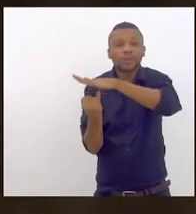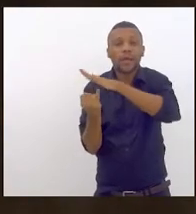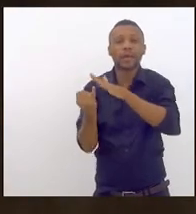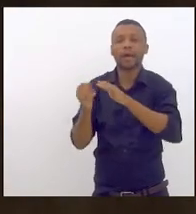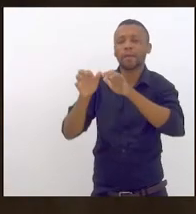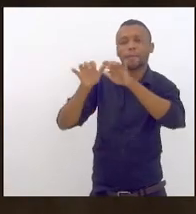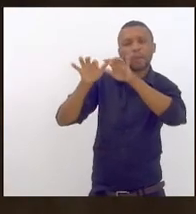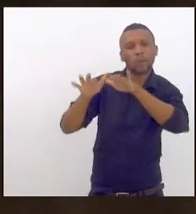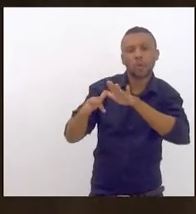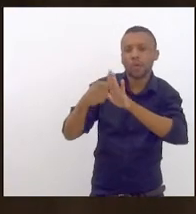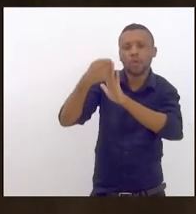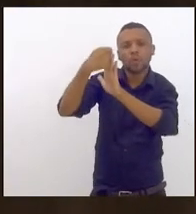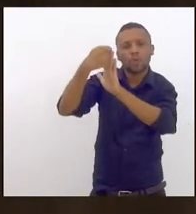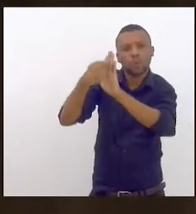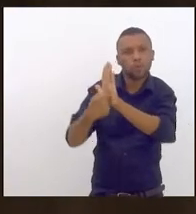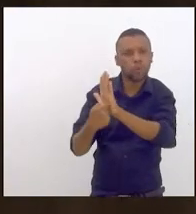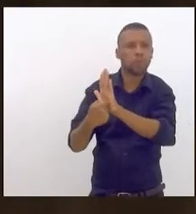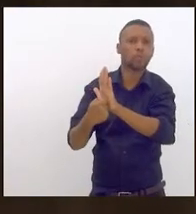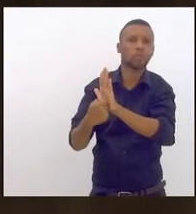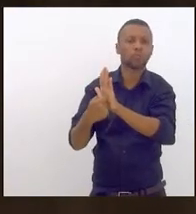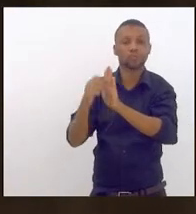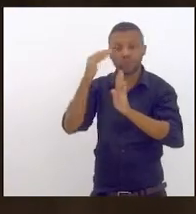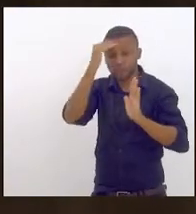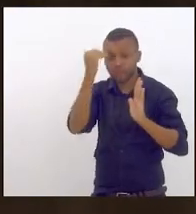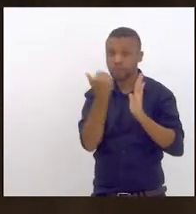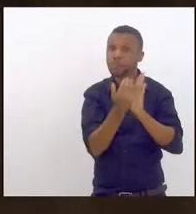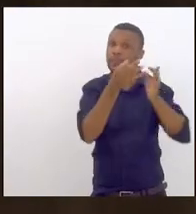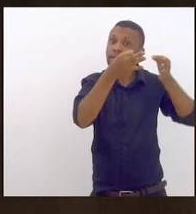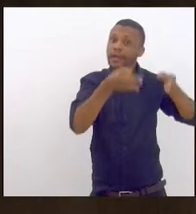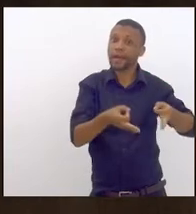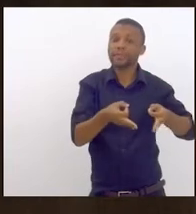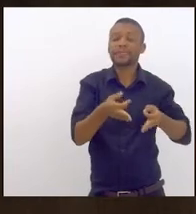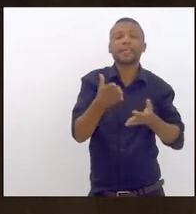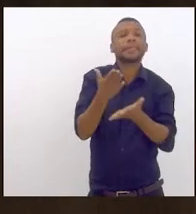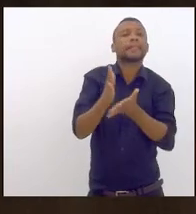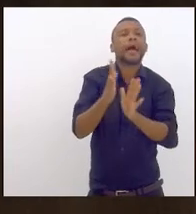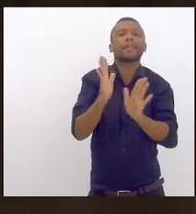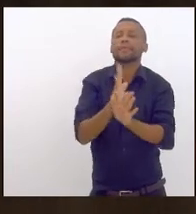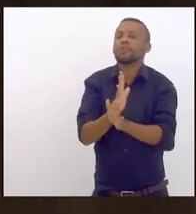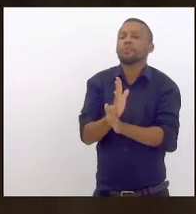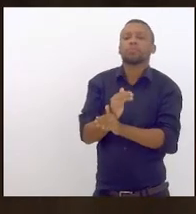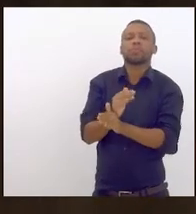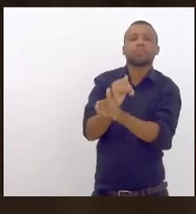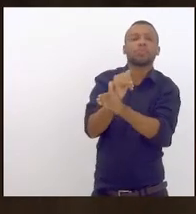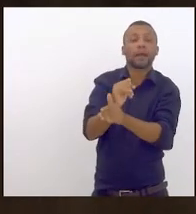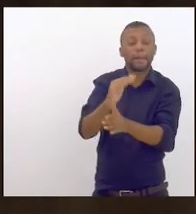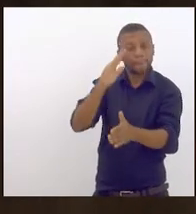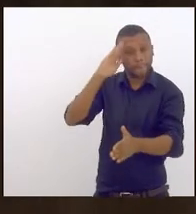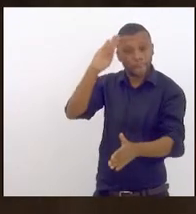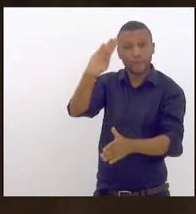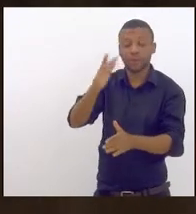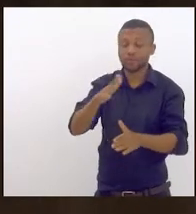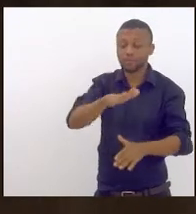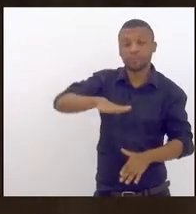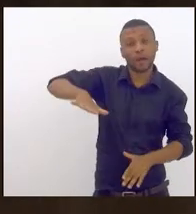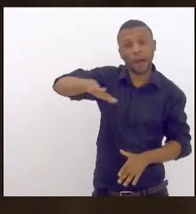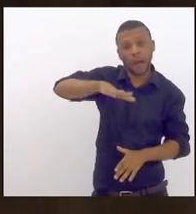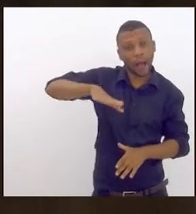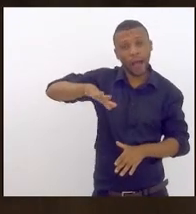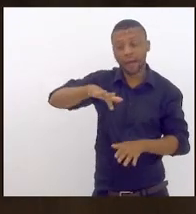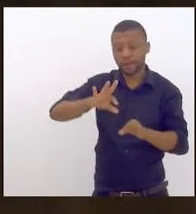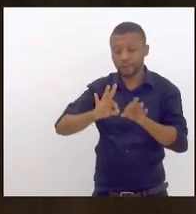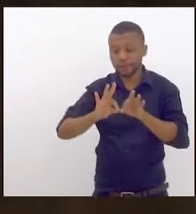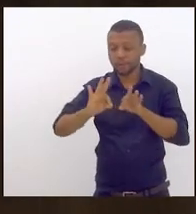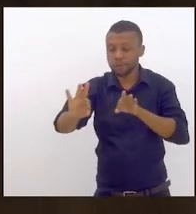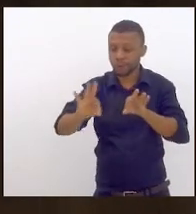tudo bonitinho, né? Não, nada vale de boca, ainda mais com perímetros complexos, com coordenada UTM,